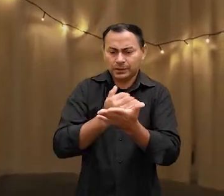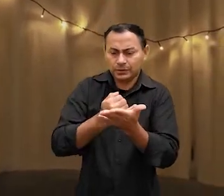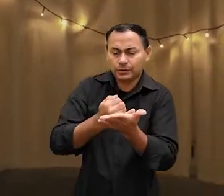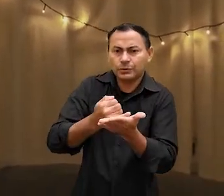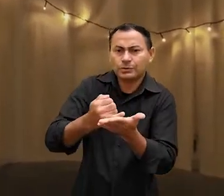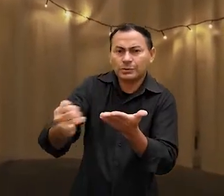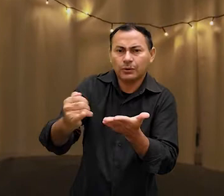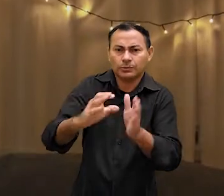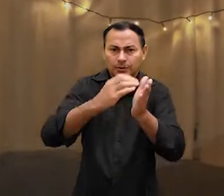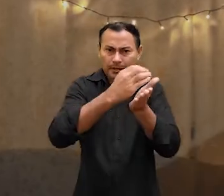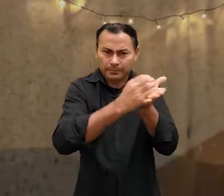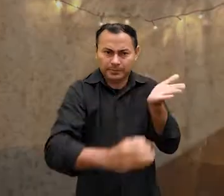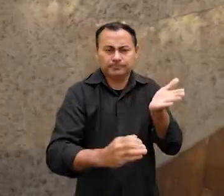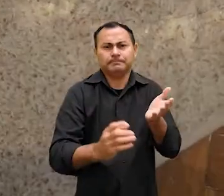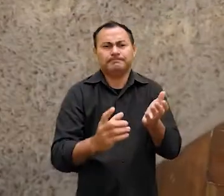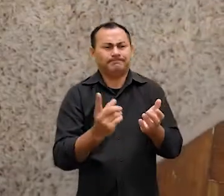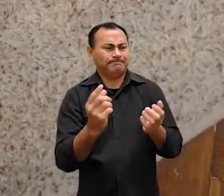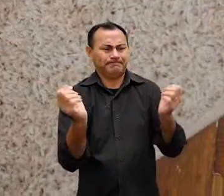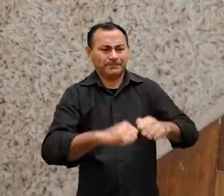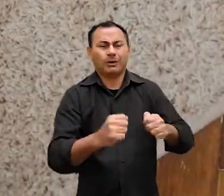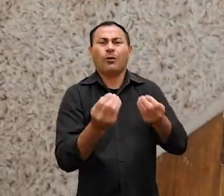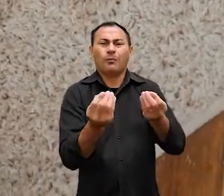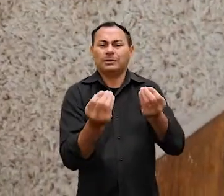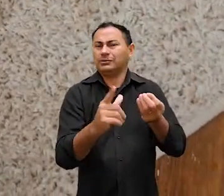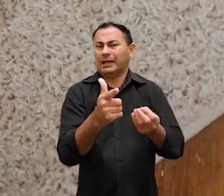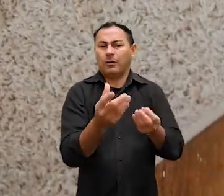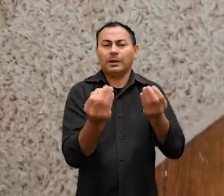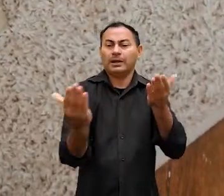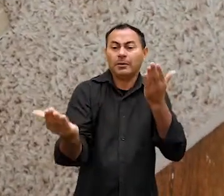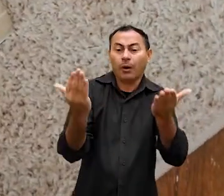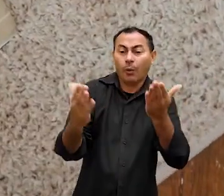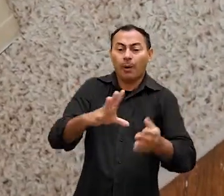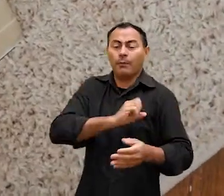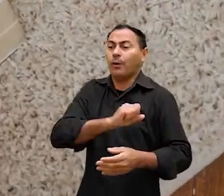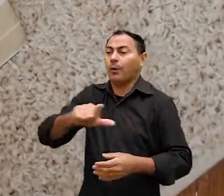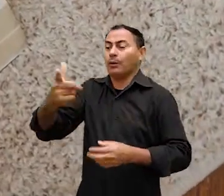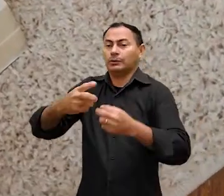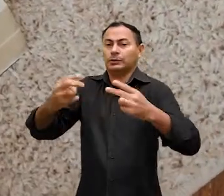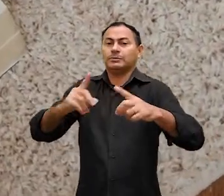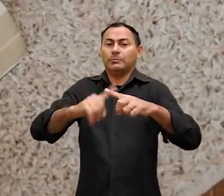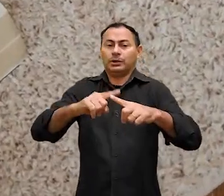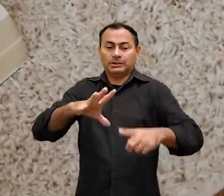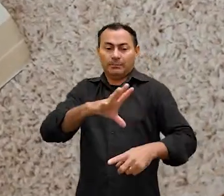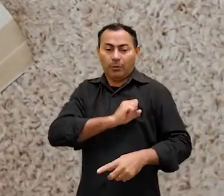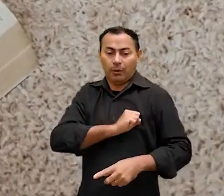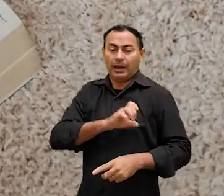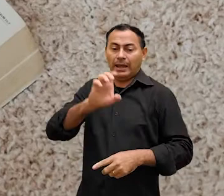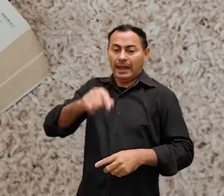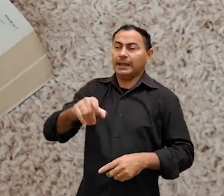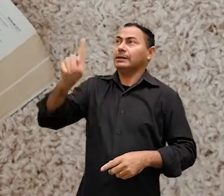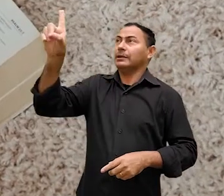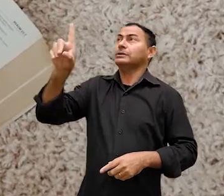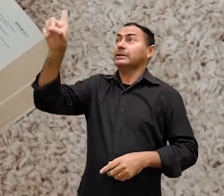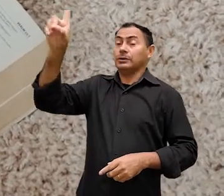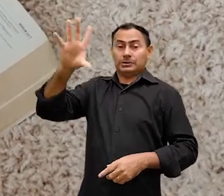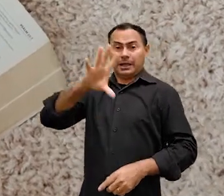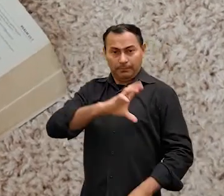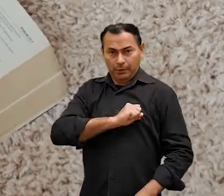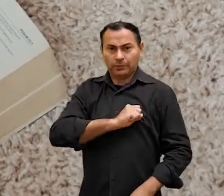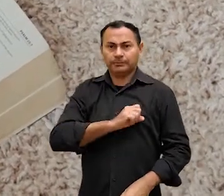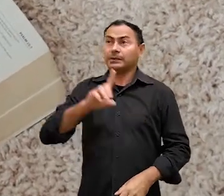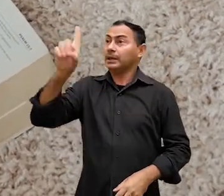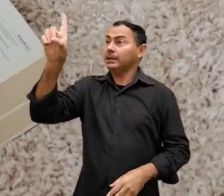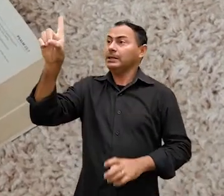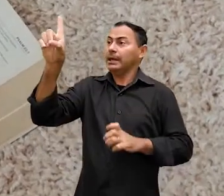introdução do capítulo. É impossível comparar o amor com qualquer outra coisa porque esse amor é Deus. E Deus é amor. É isso que Deus